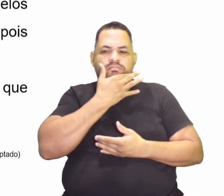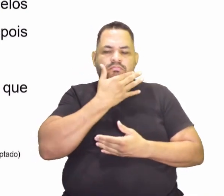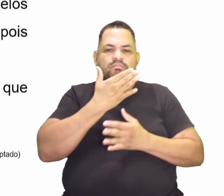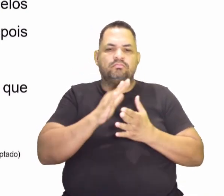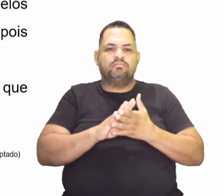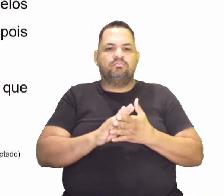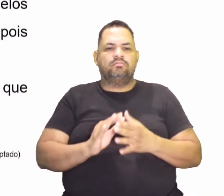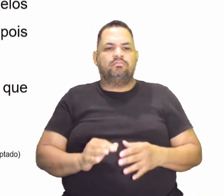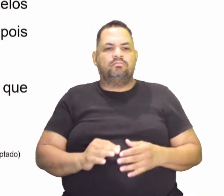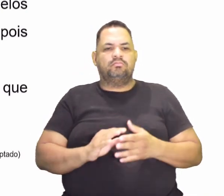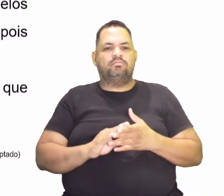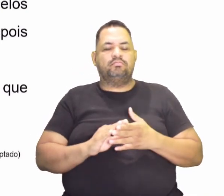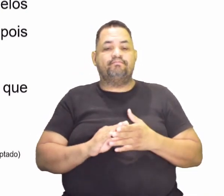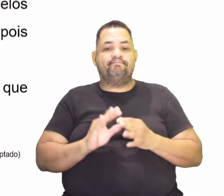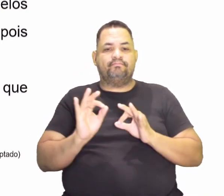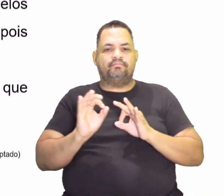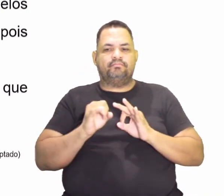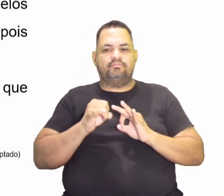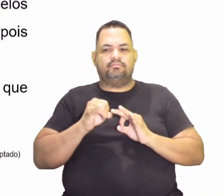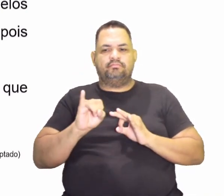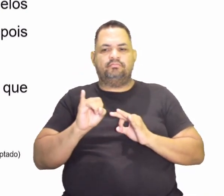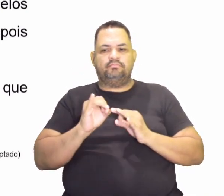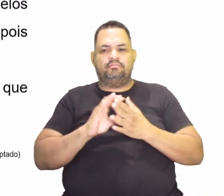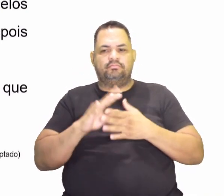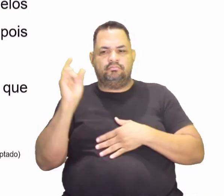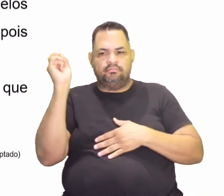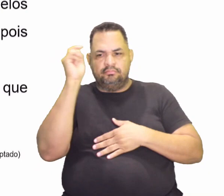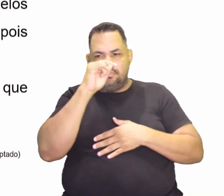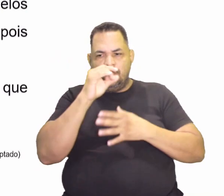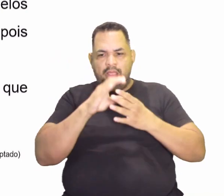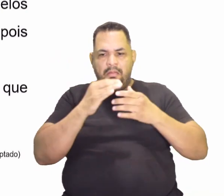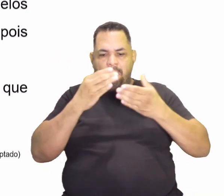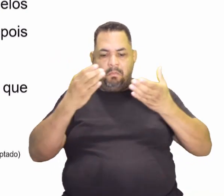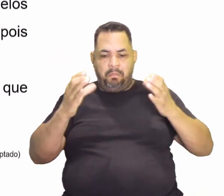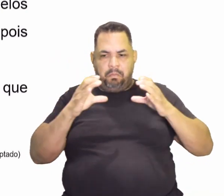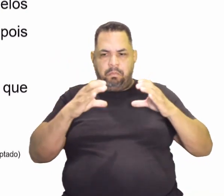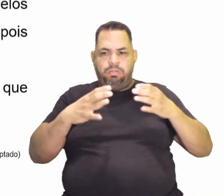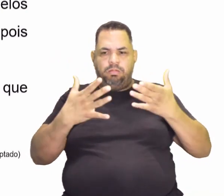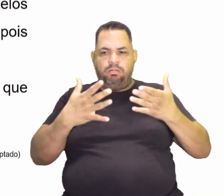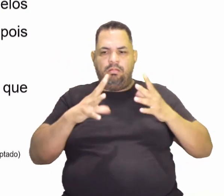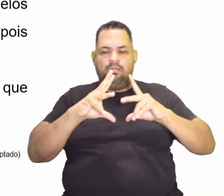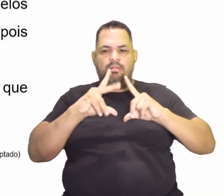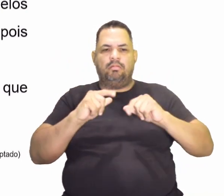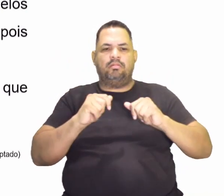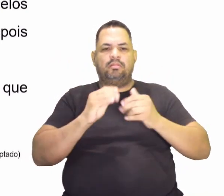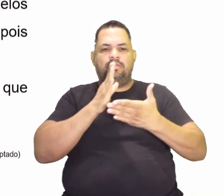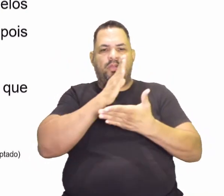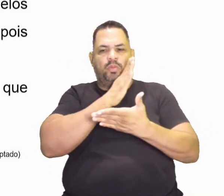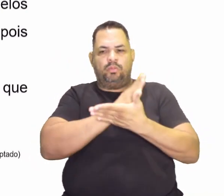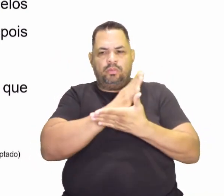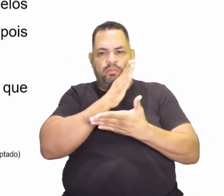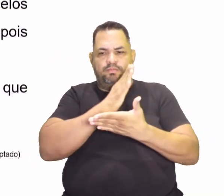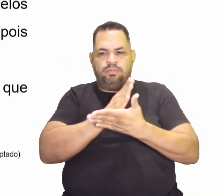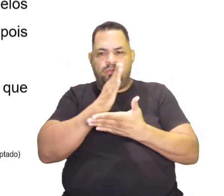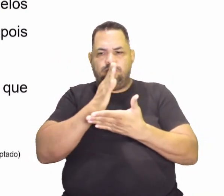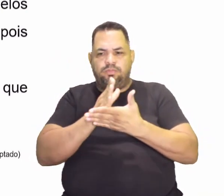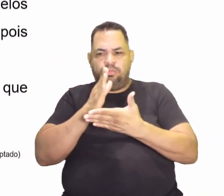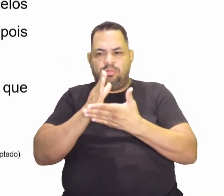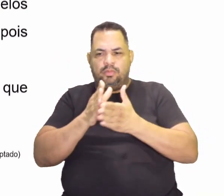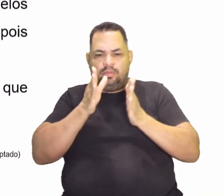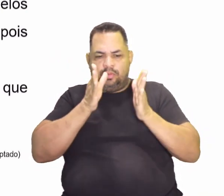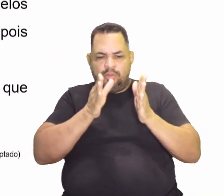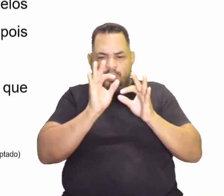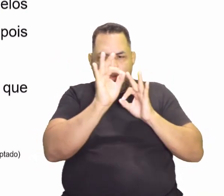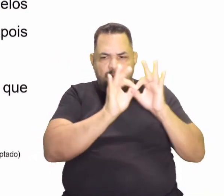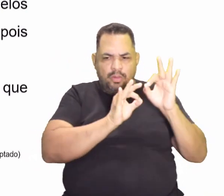também. Então, assim, se está difícil, bem grande, enorme, macro, divide, pega as partes menores e